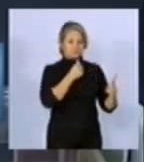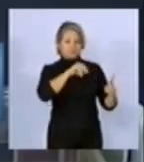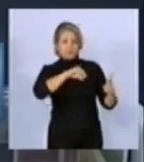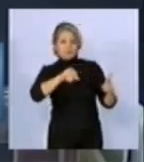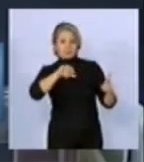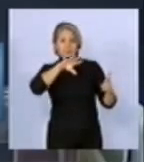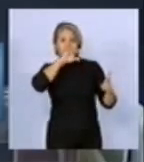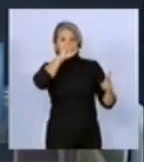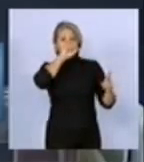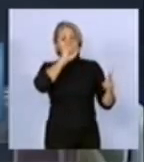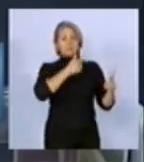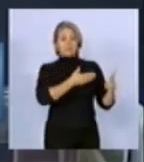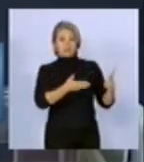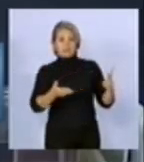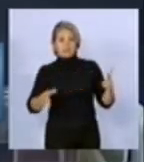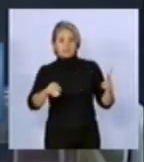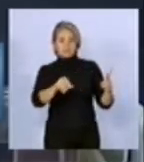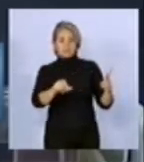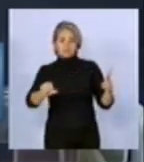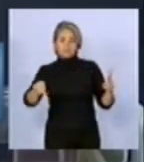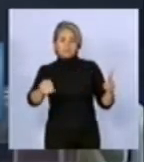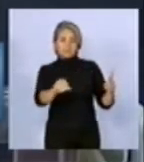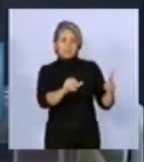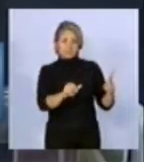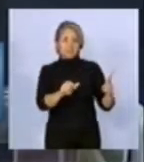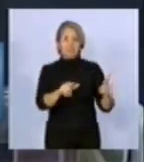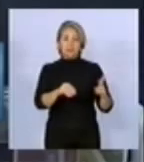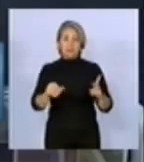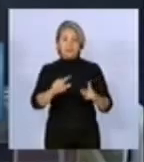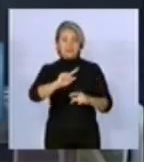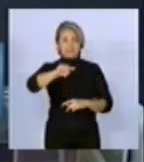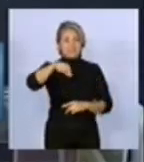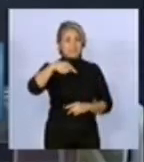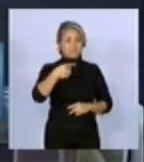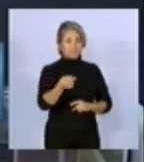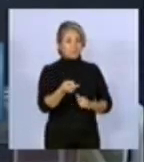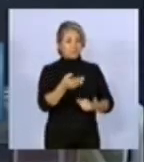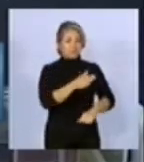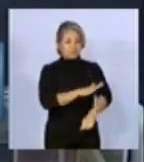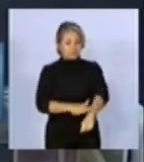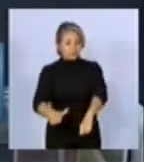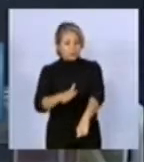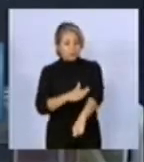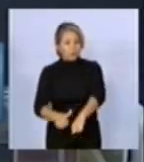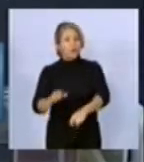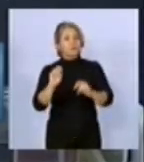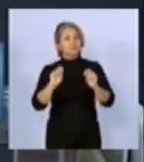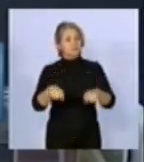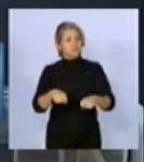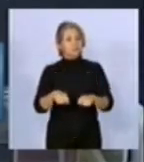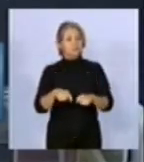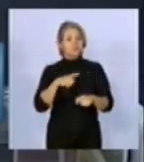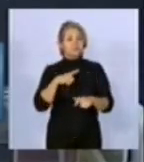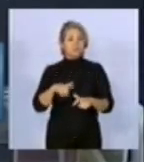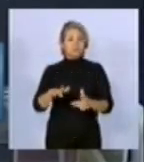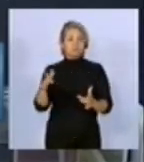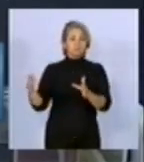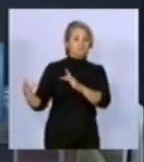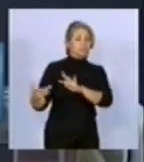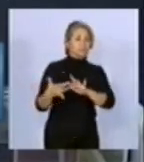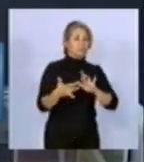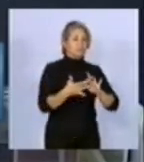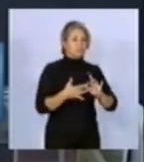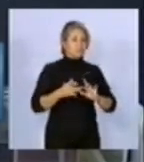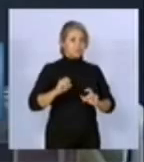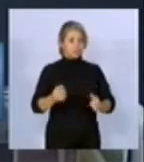respirável né ah Ou seja a poeira que efetivamente pode a ter algum contato ou